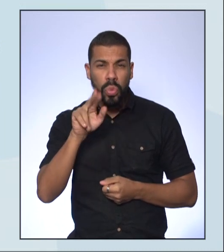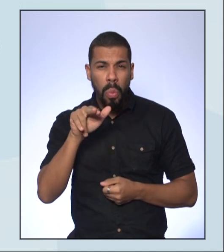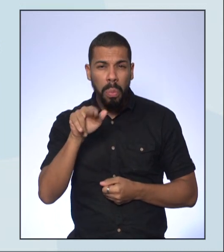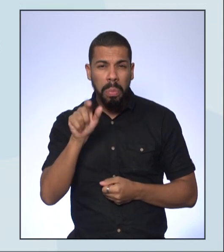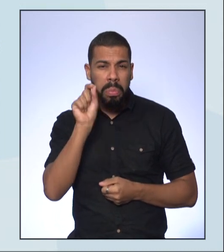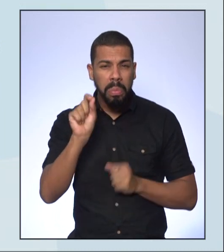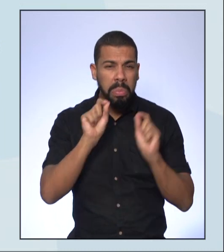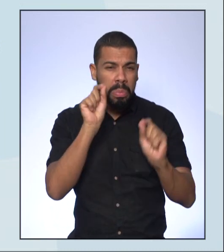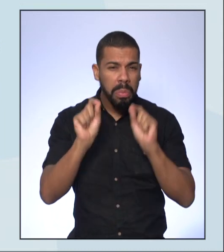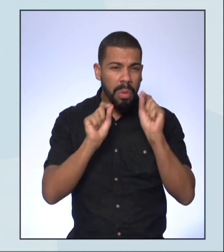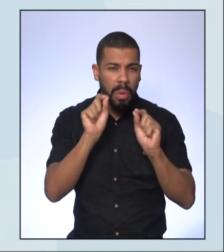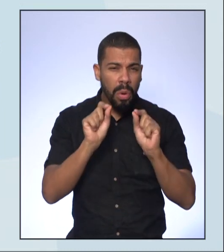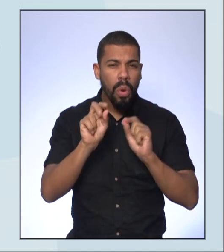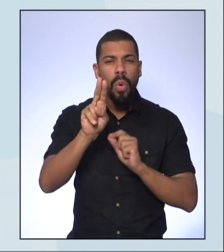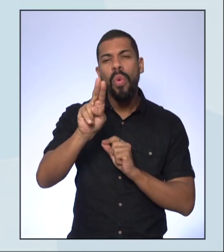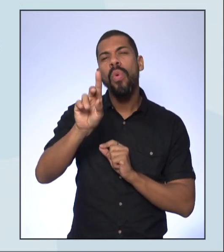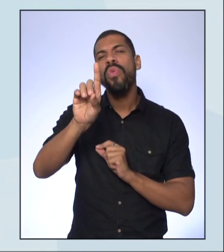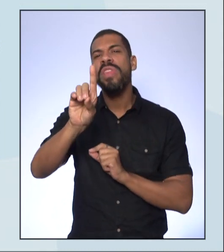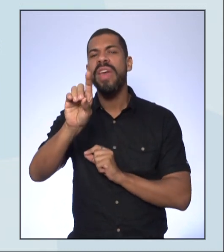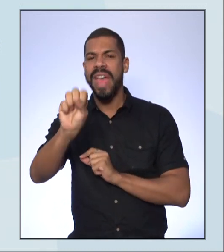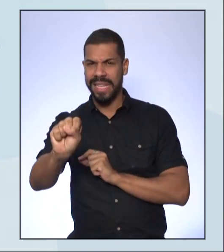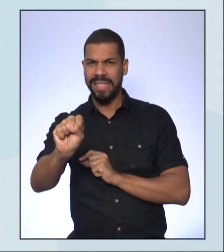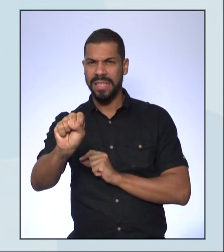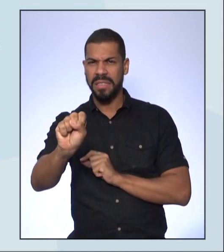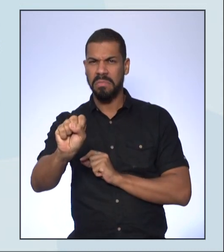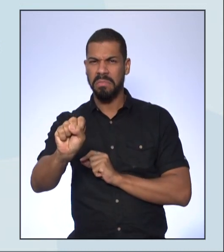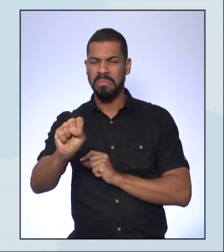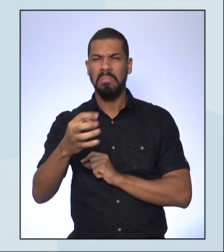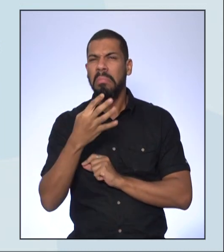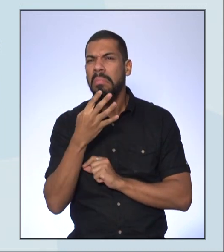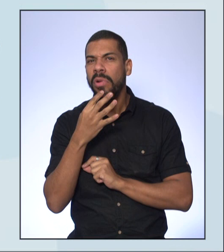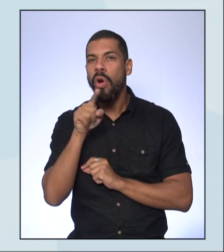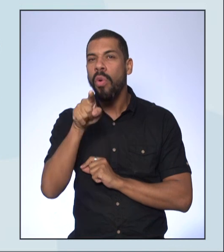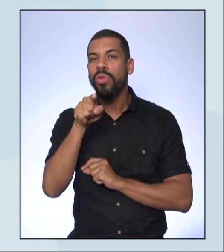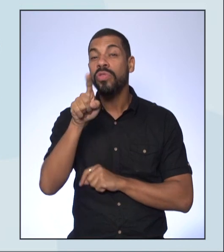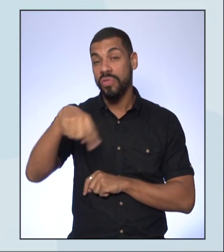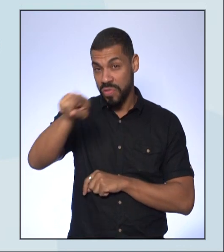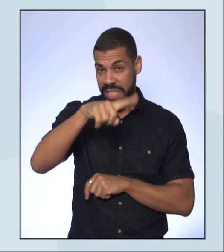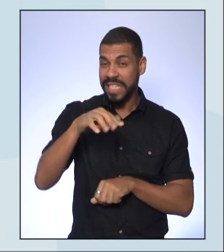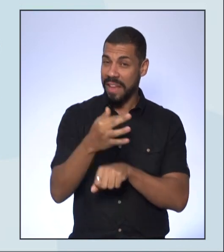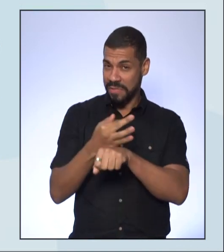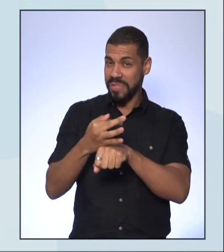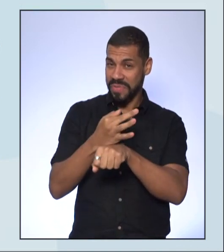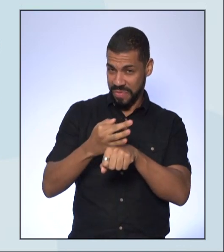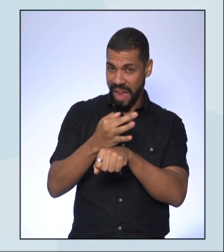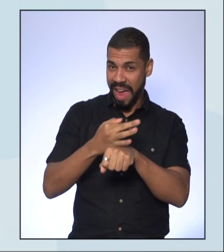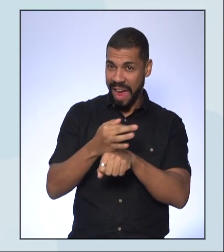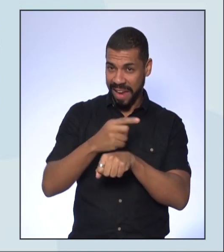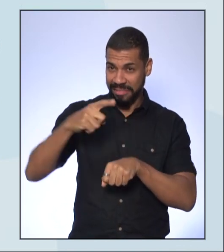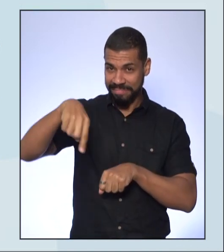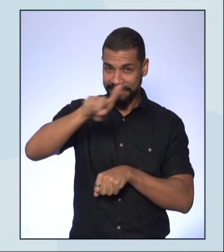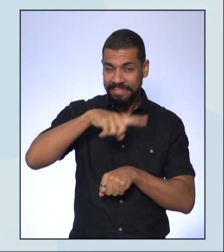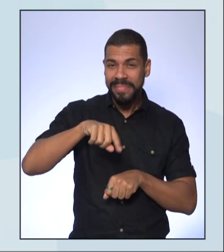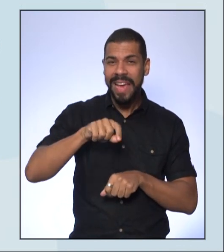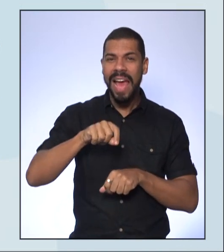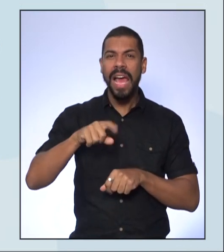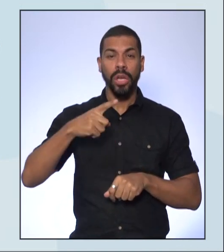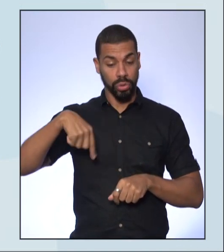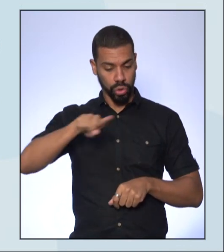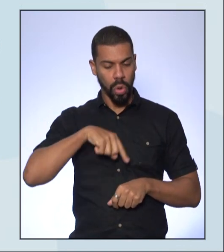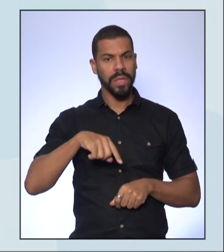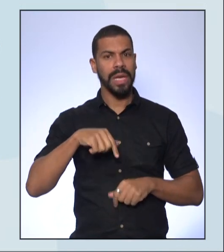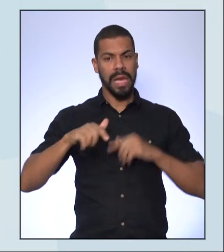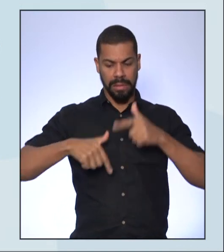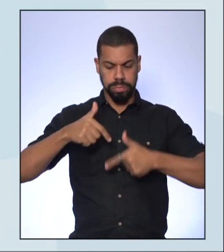são ODSs, né, no momento que vocês estavam de férias, né, no momento de testes aqui do aplicativo,